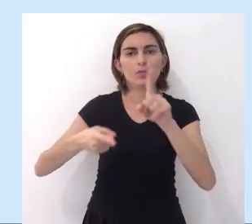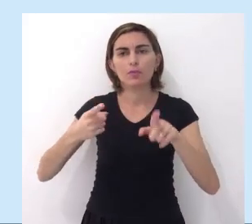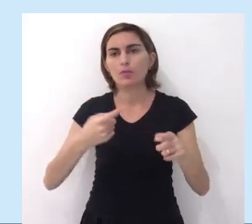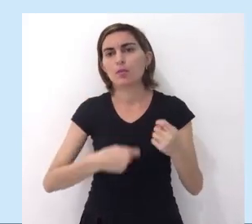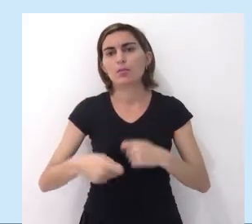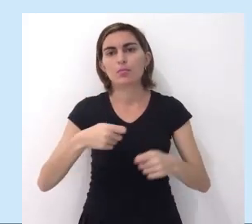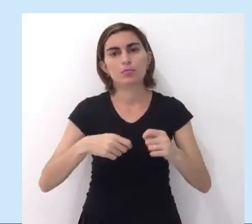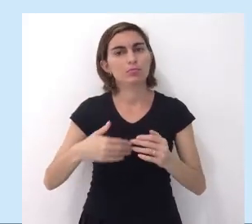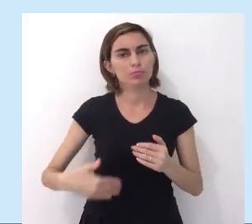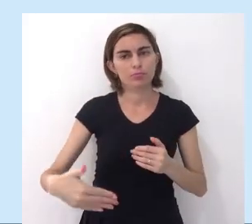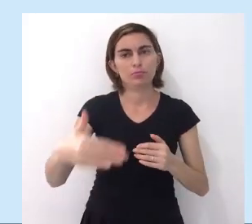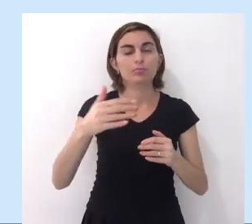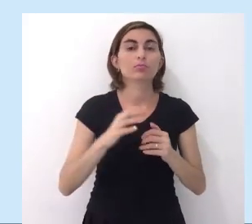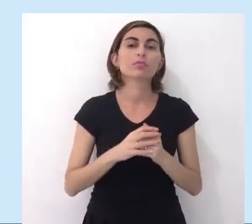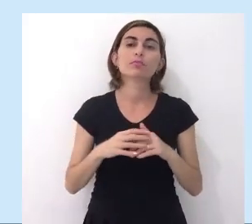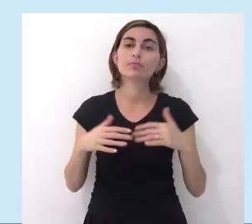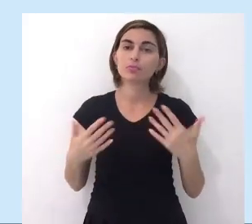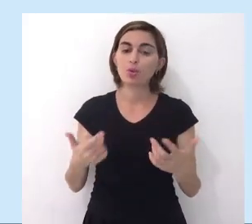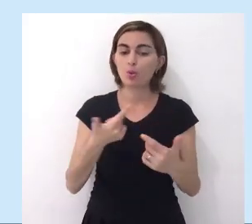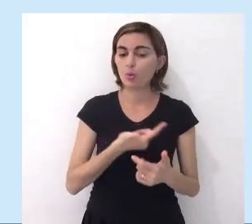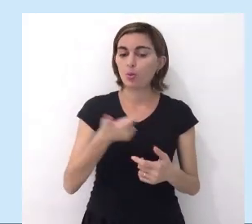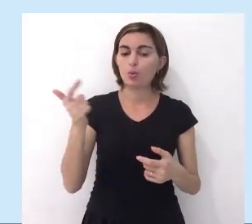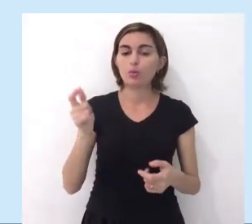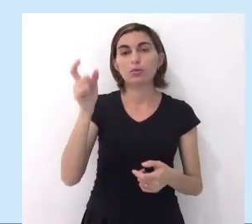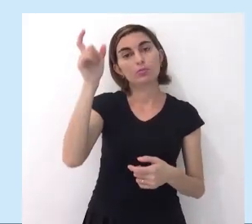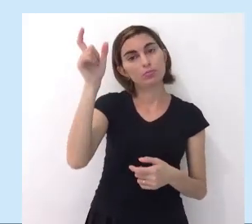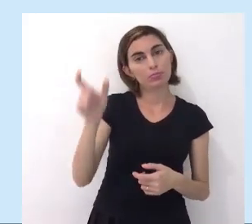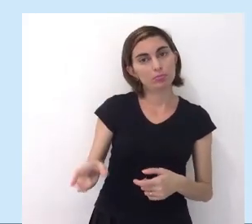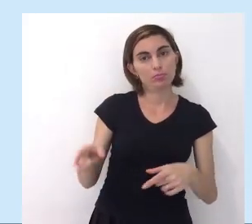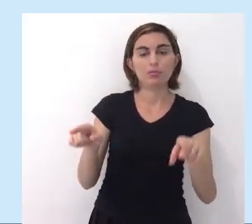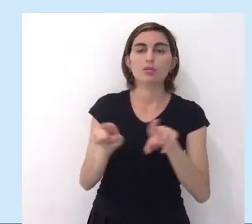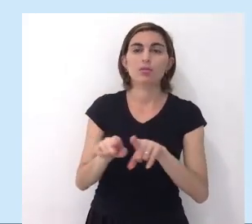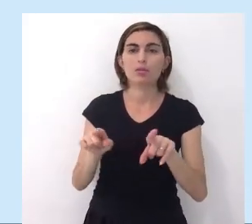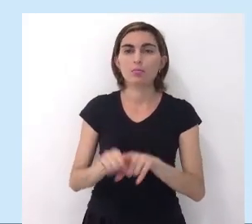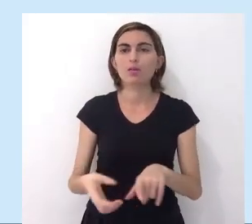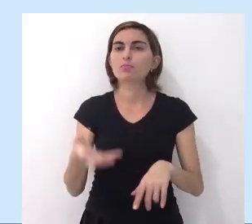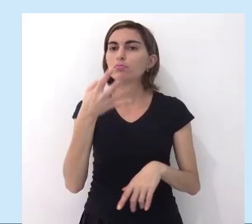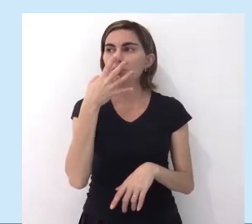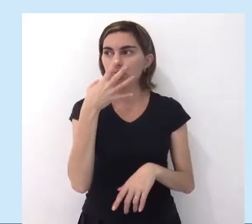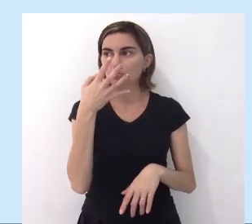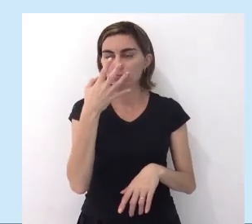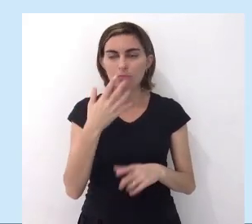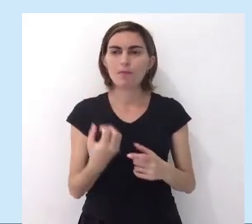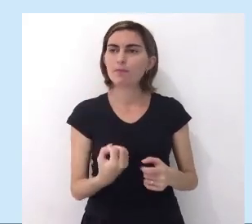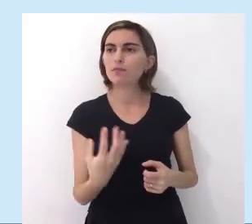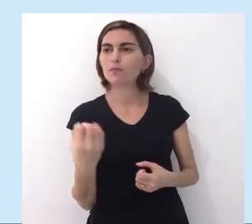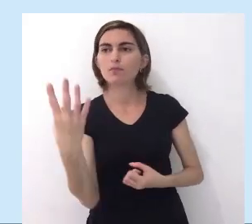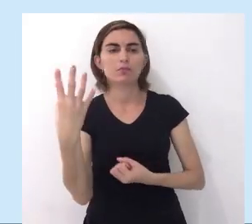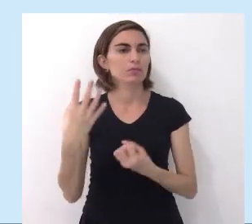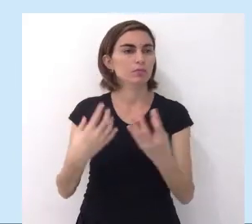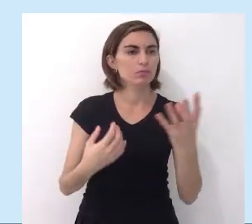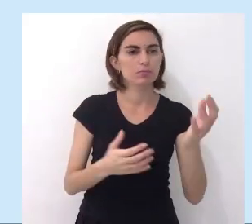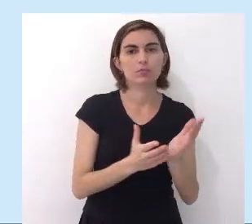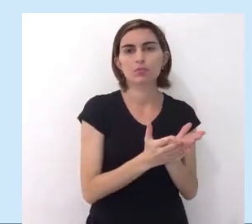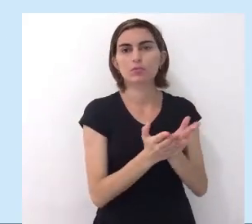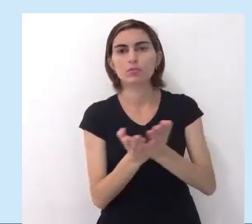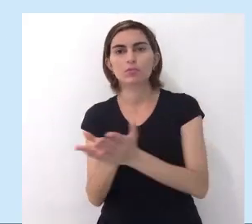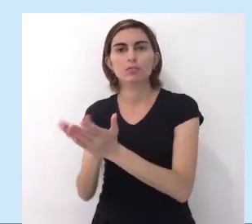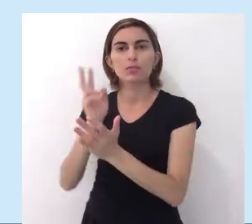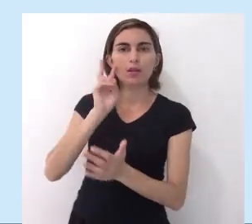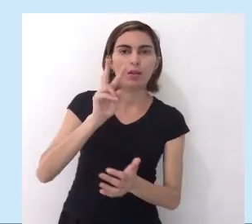Ok, vamos dar seguimento. Gente, um outro personagem também que a gente vai observar nessas viagens que a gente dividiu em dois times,